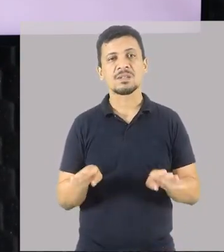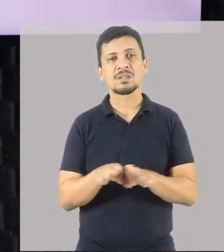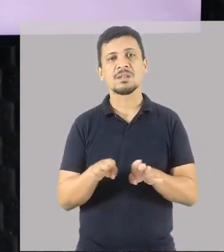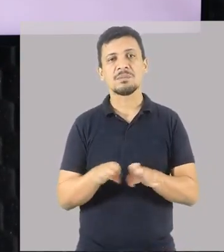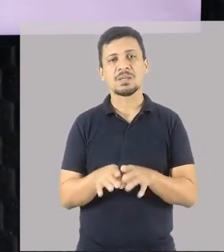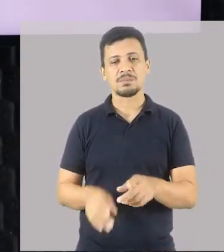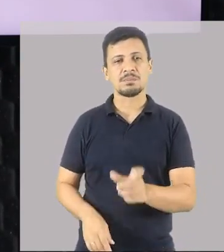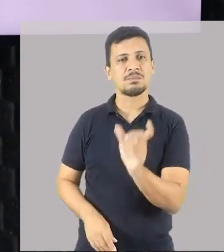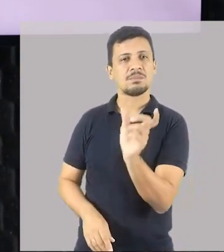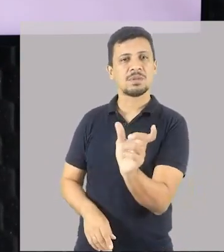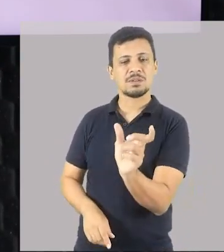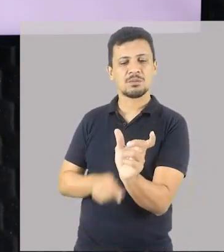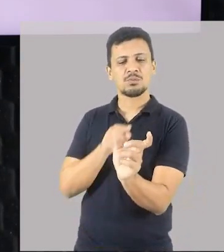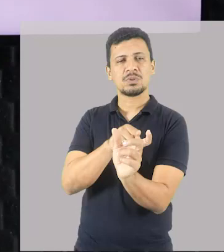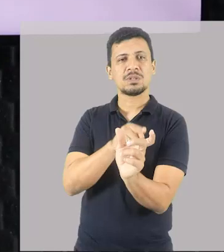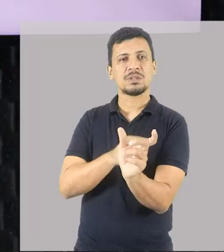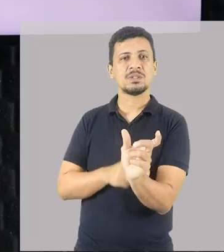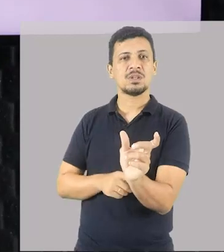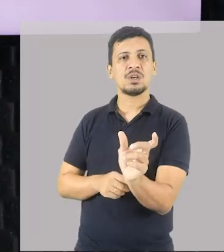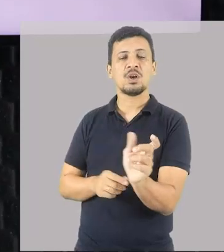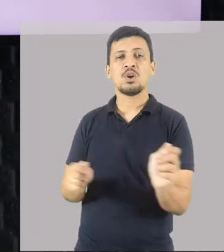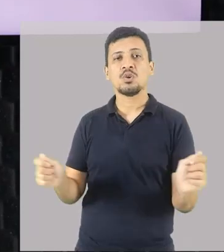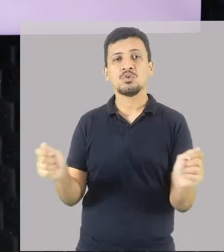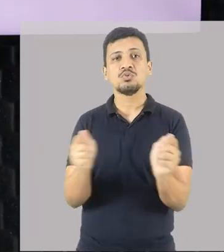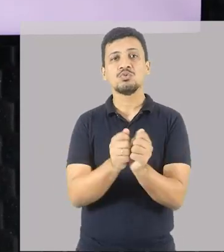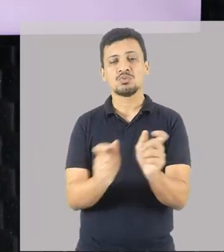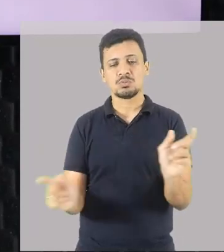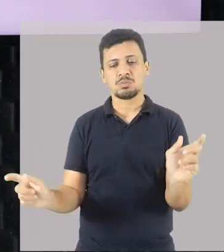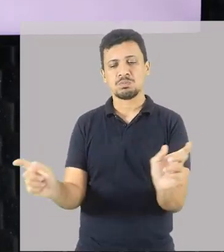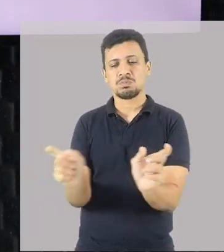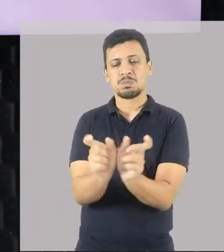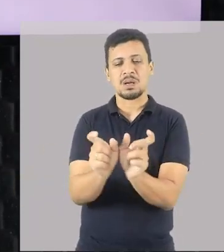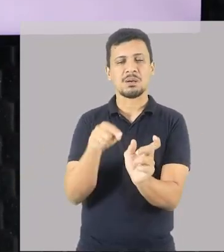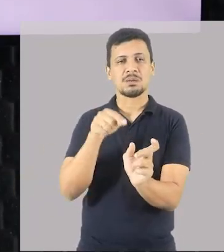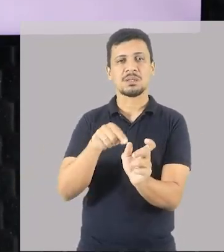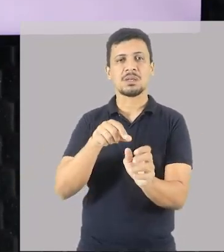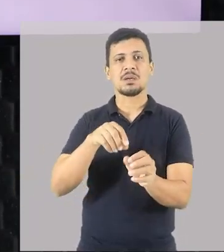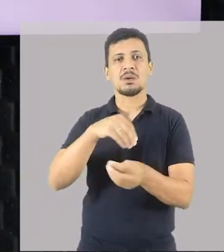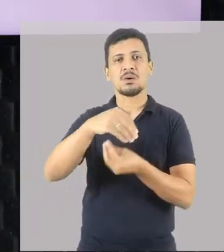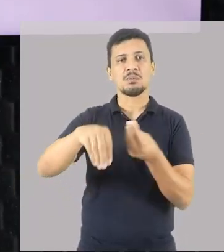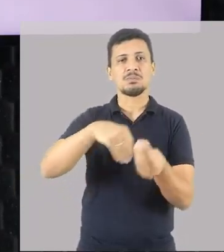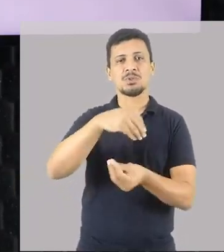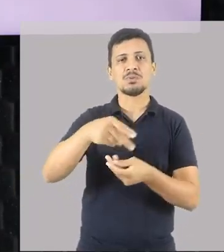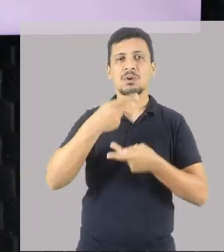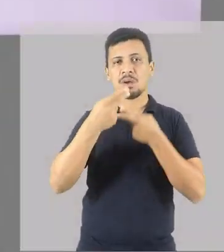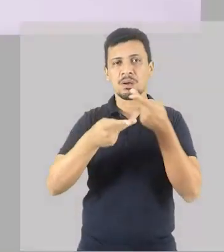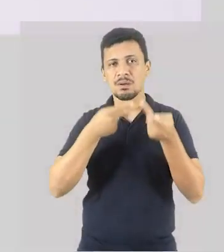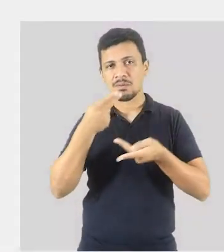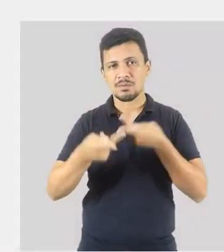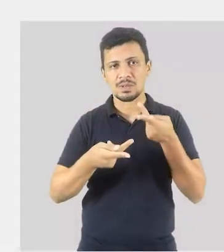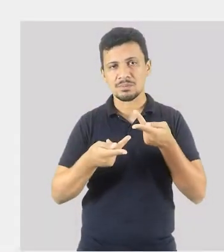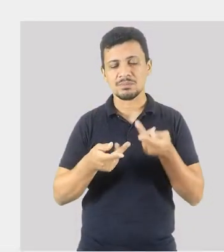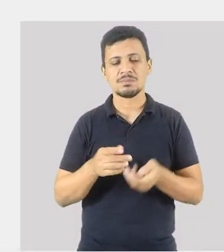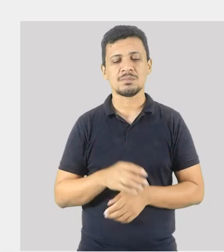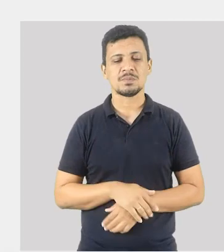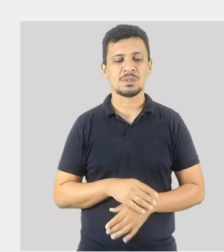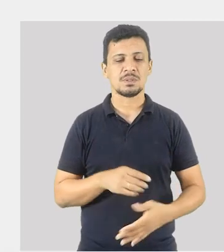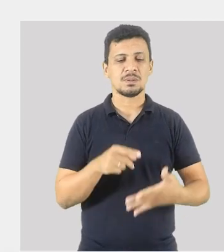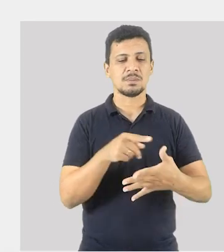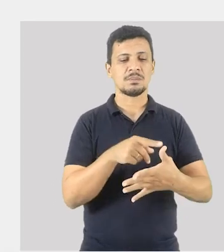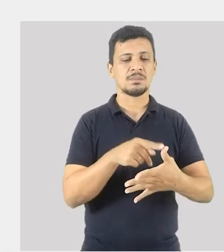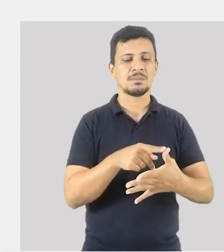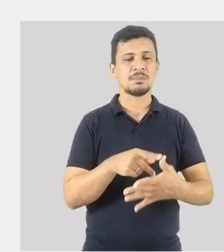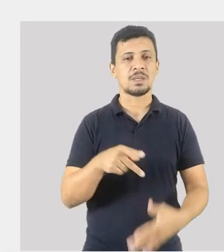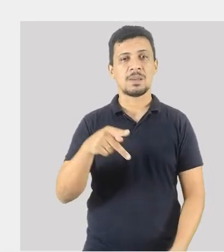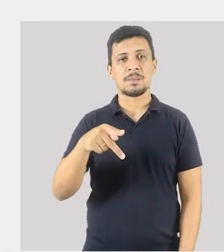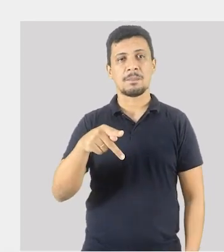tenho aglutinação? Quando eu junto os radicais na formação da nova palavra e eu altero a pronúncia. No caso, por exemplo, pé de